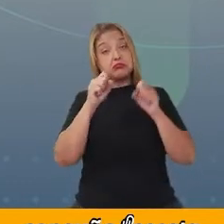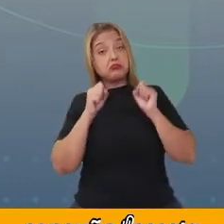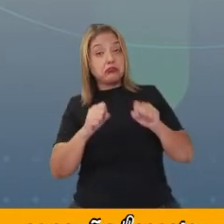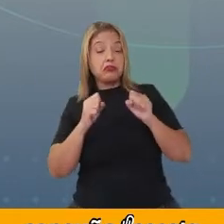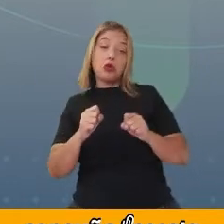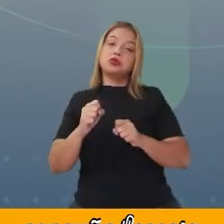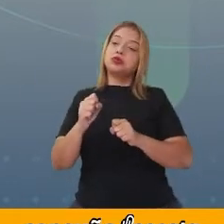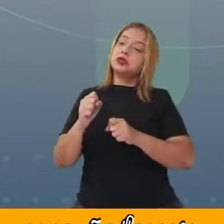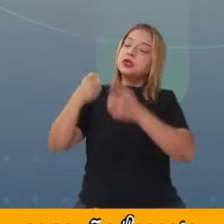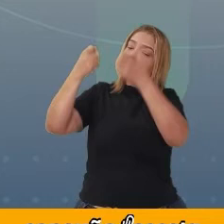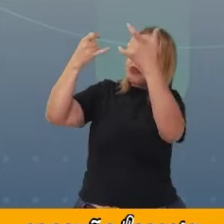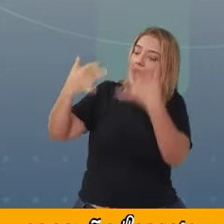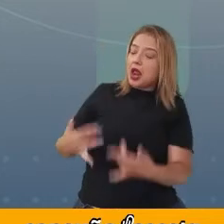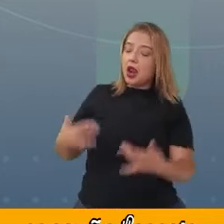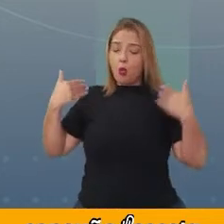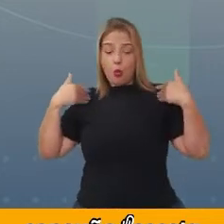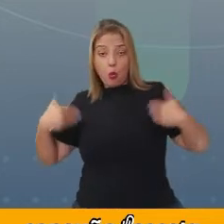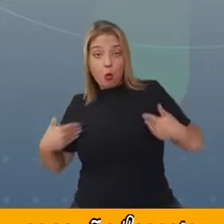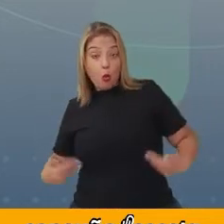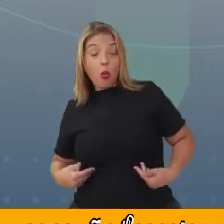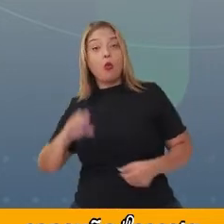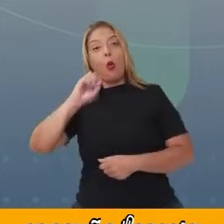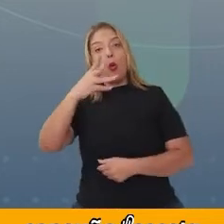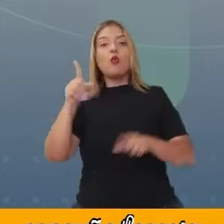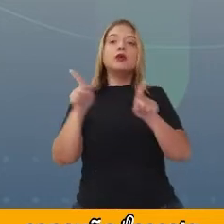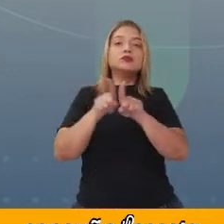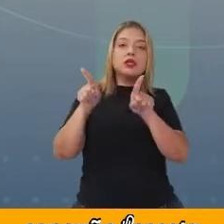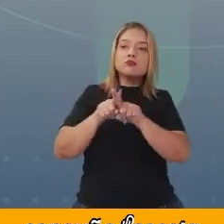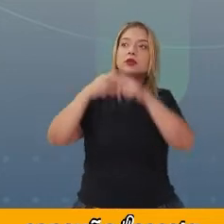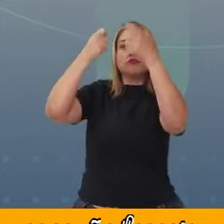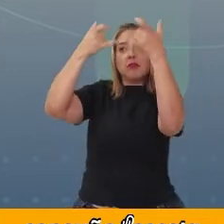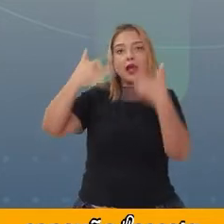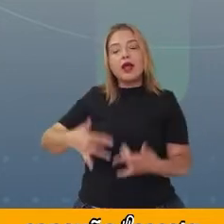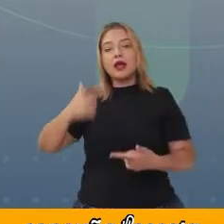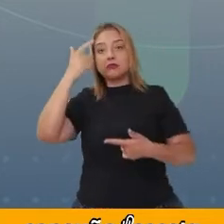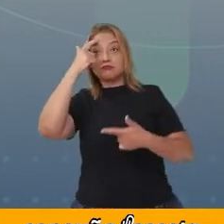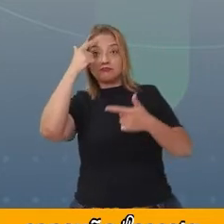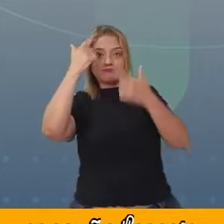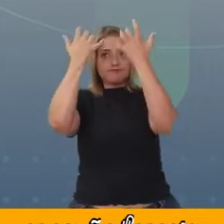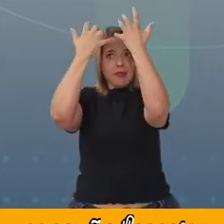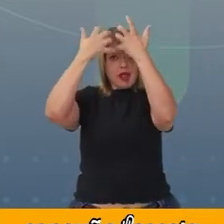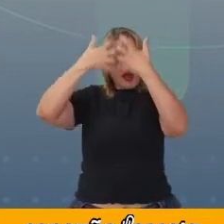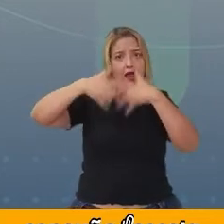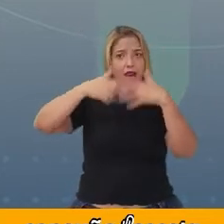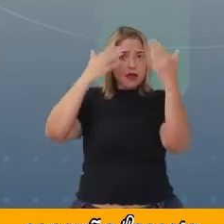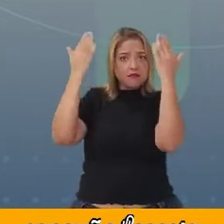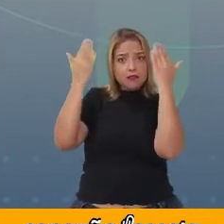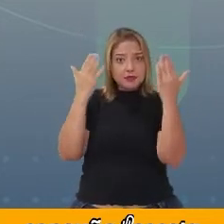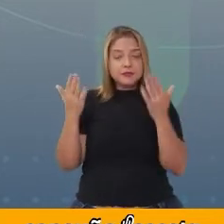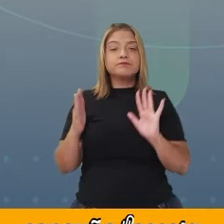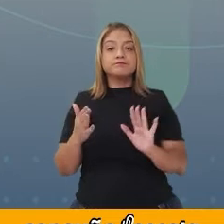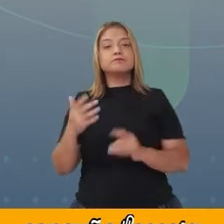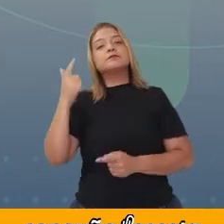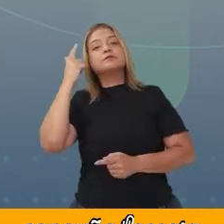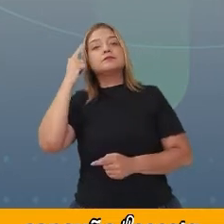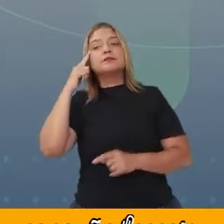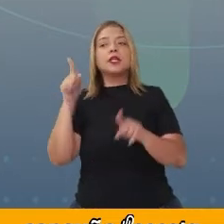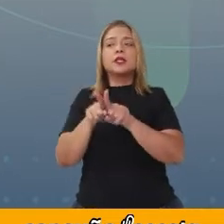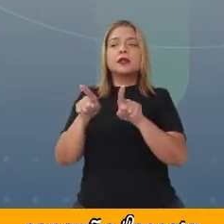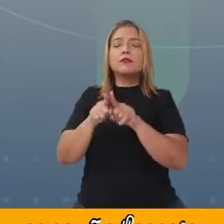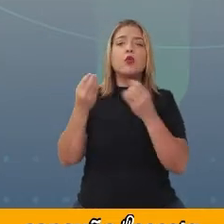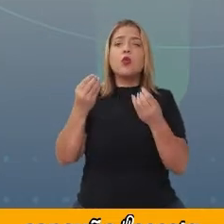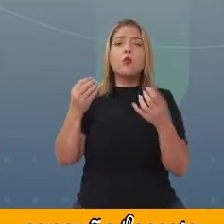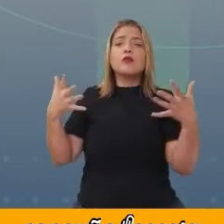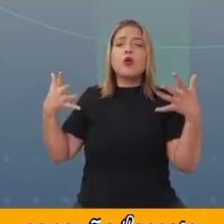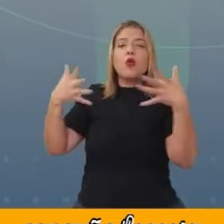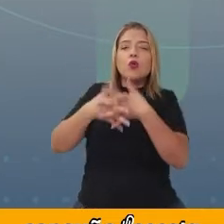perfil psicológico e também a complexidade dessas personagens. Por isso que quando nós vamos criar